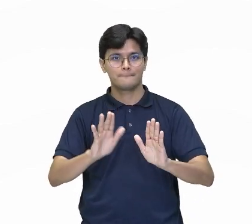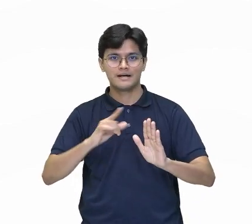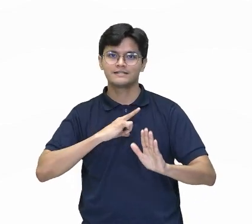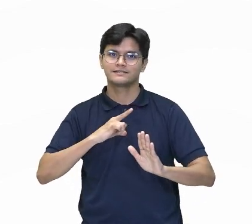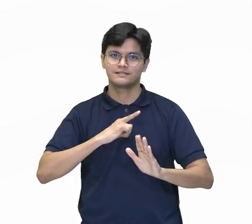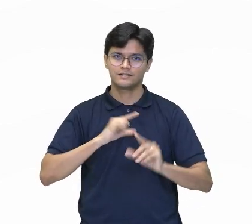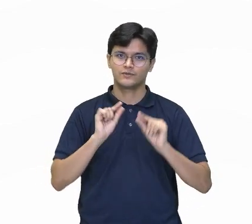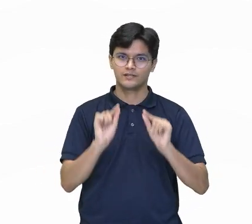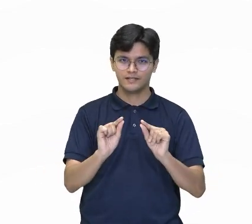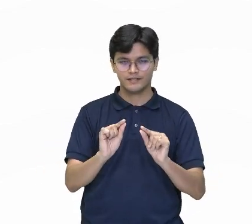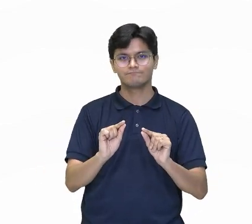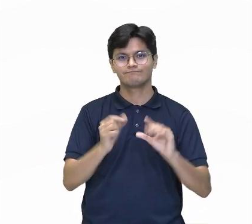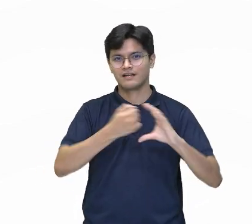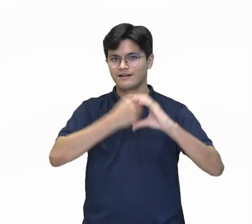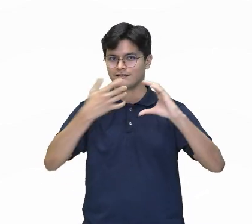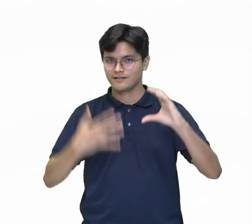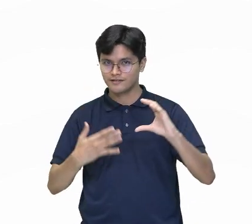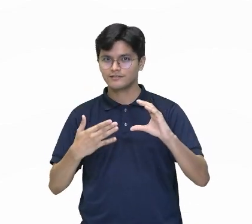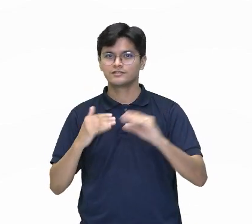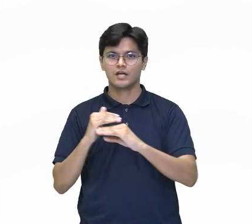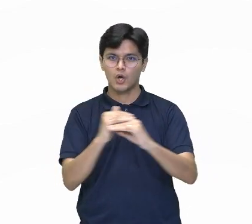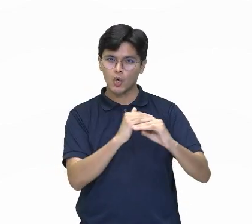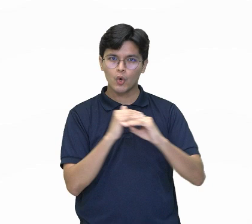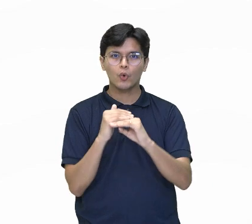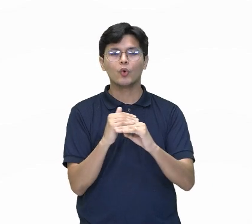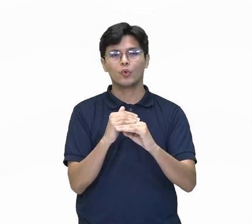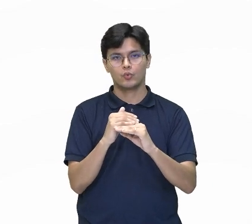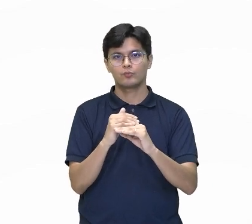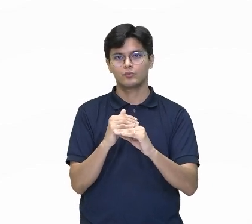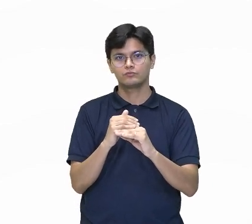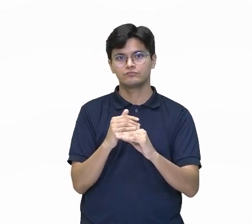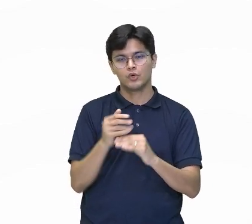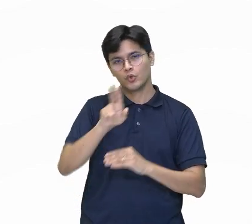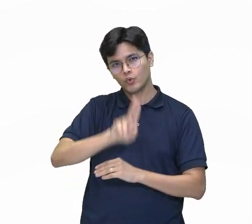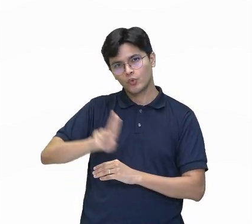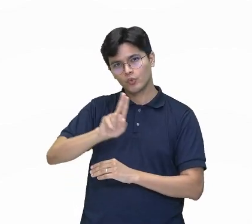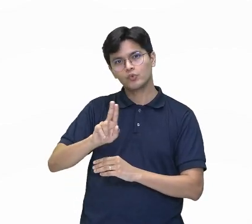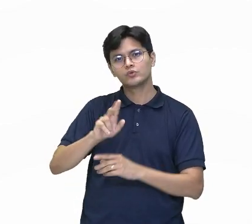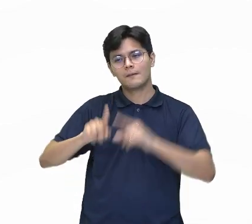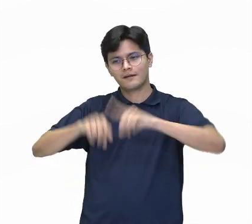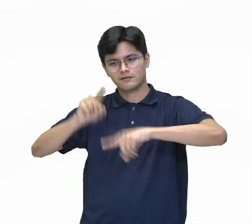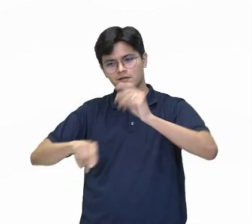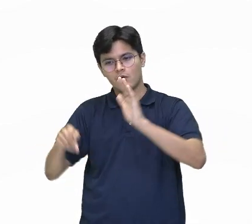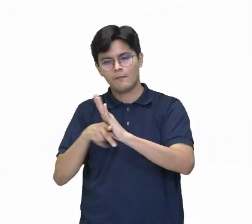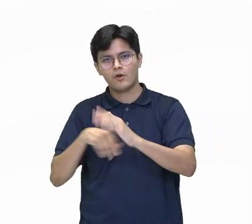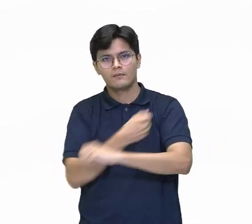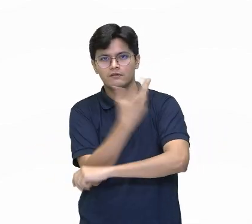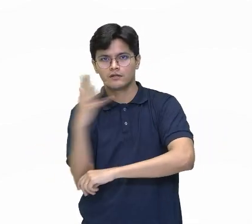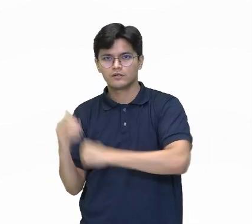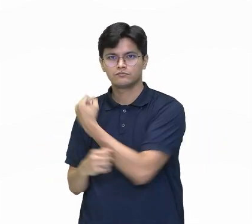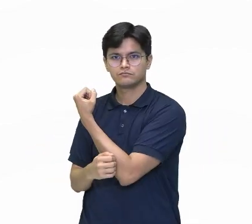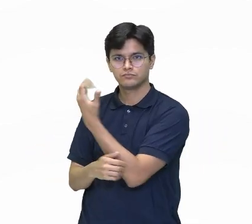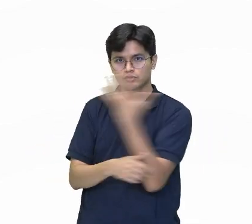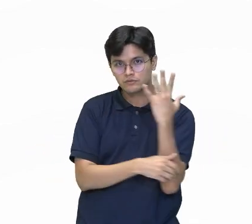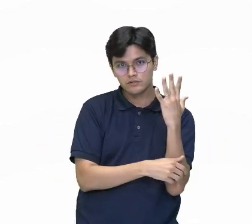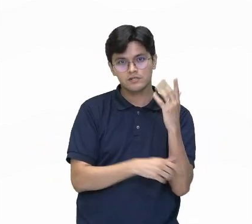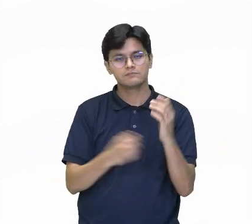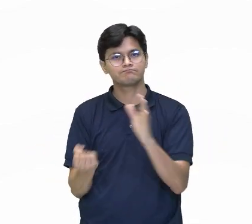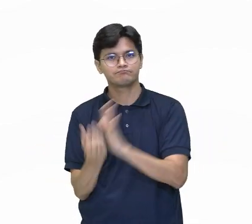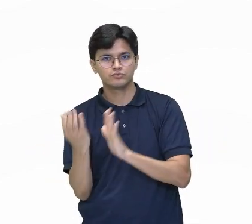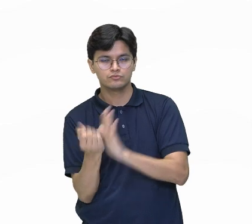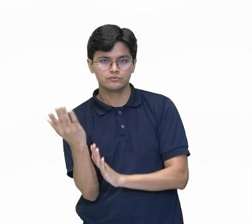que são o que elas extraem da natureza para produzir a sua obra de arte. Então nós temos aqui, por exemplo, as